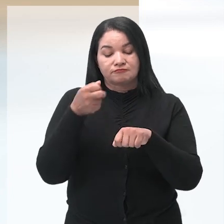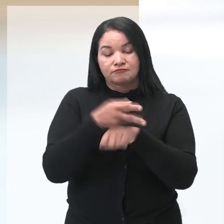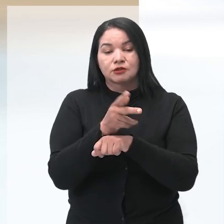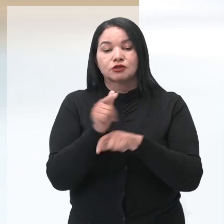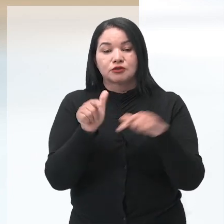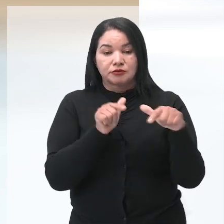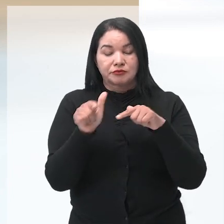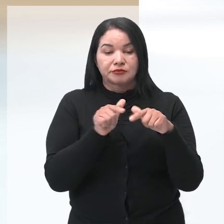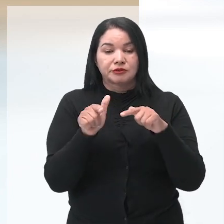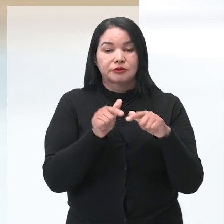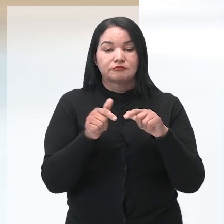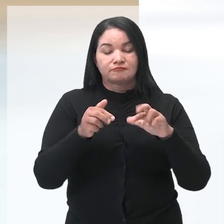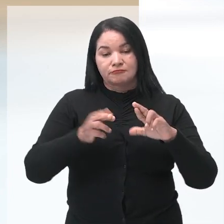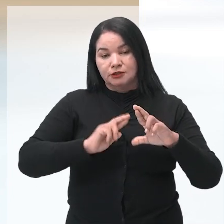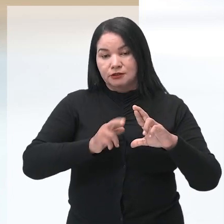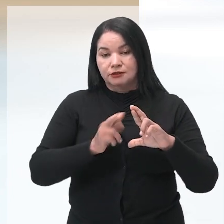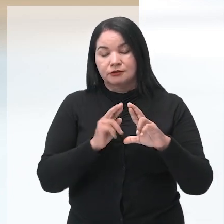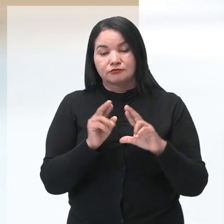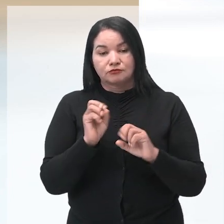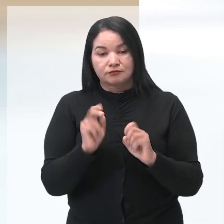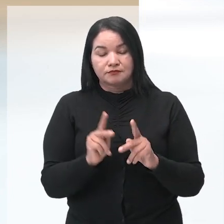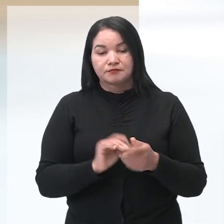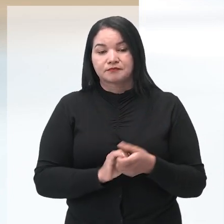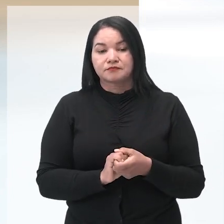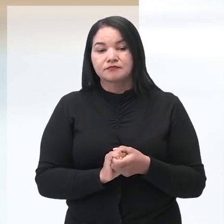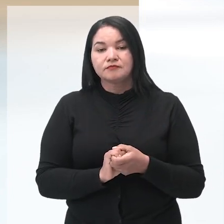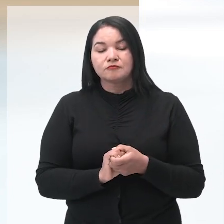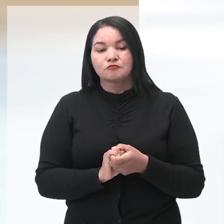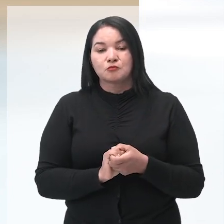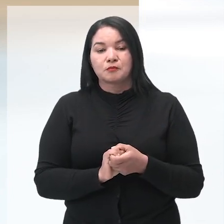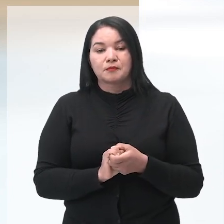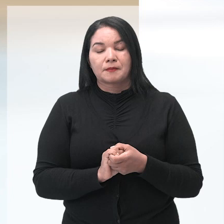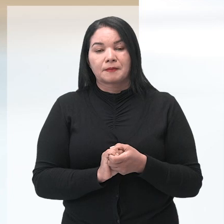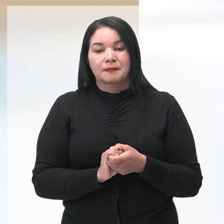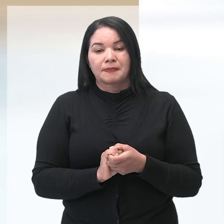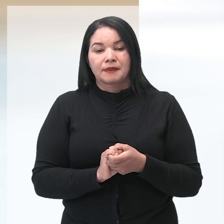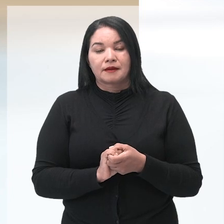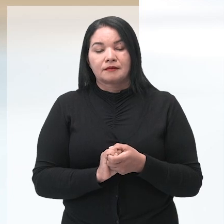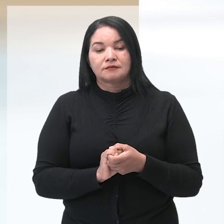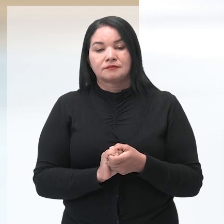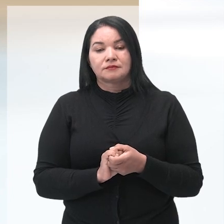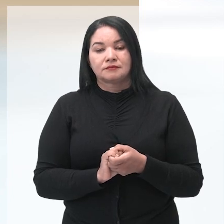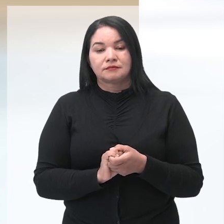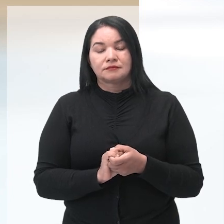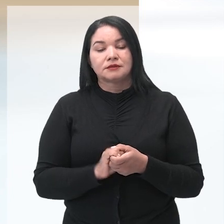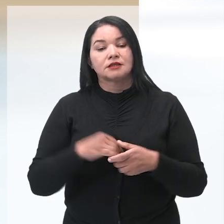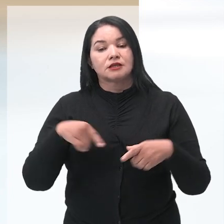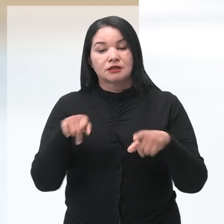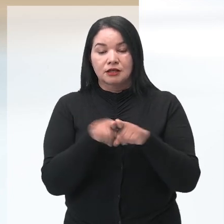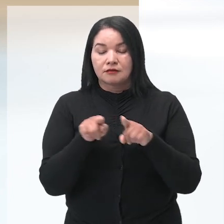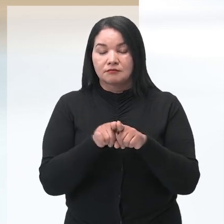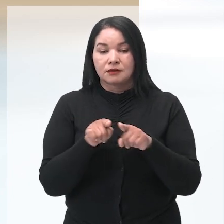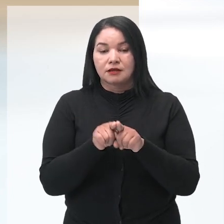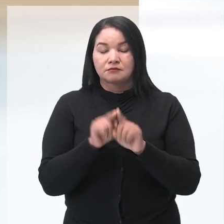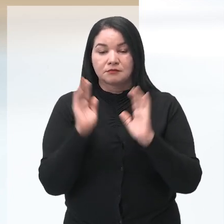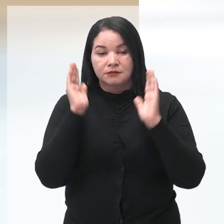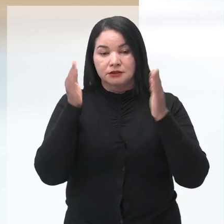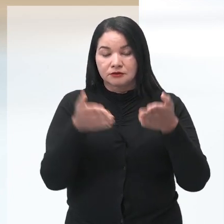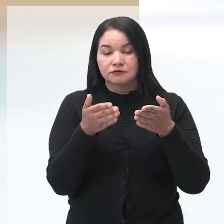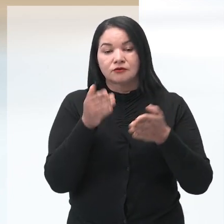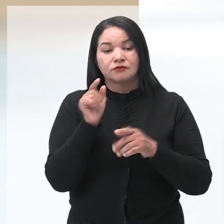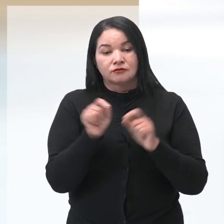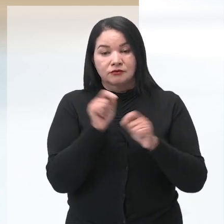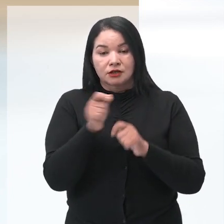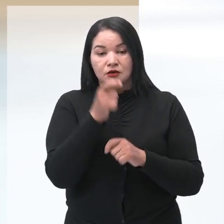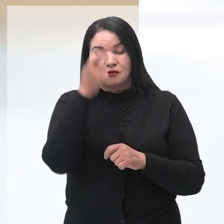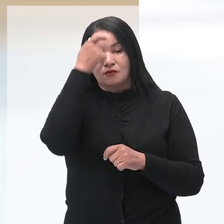resíduos descartados. Assim como, né, a questão da conscientização ambiental. A